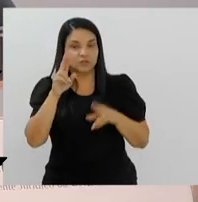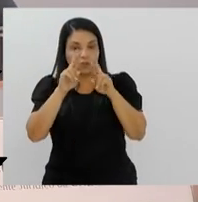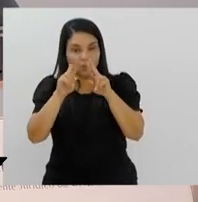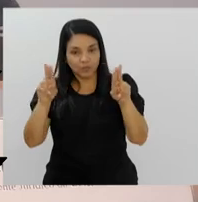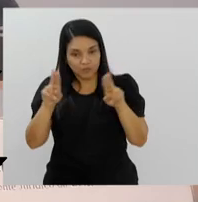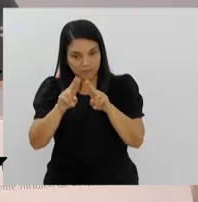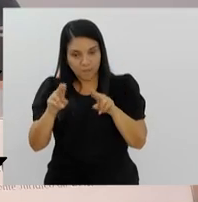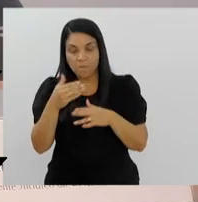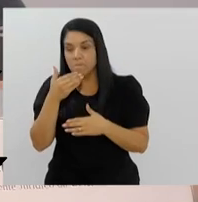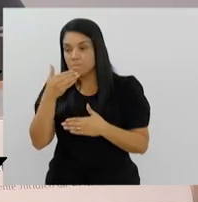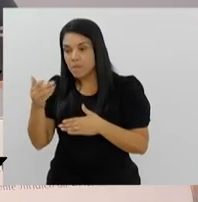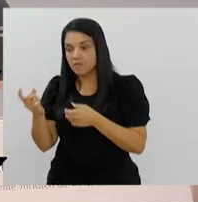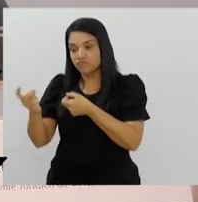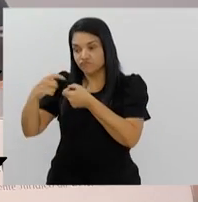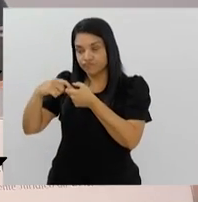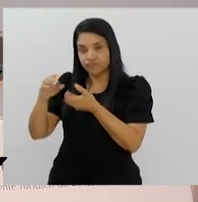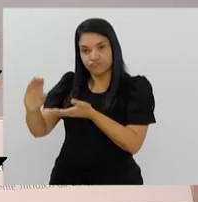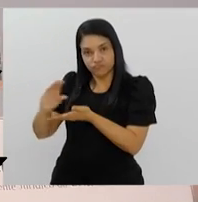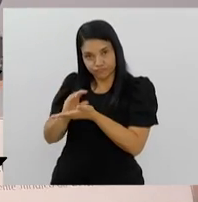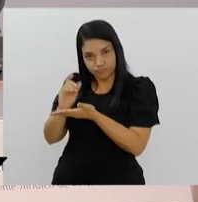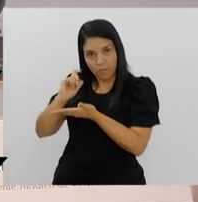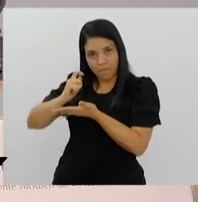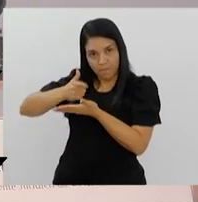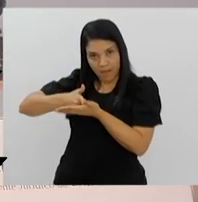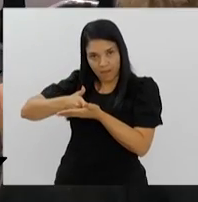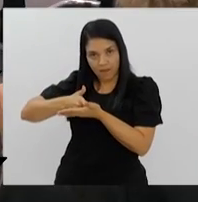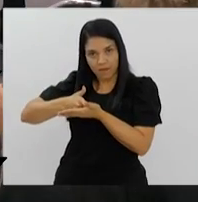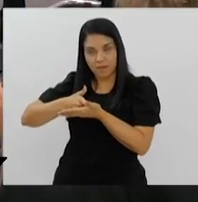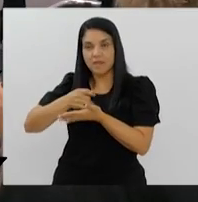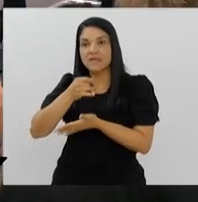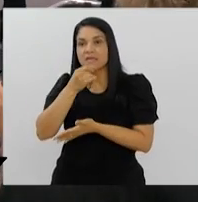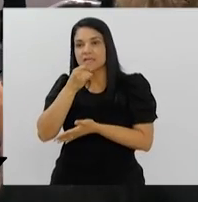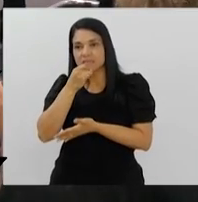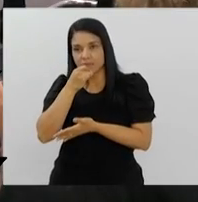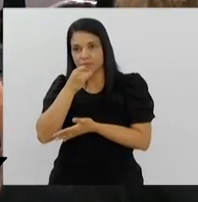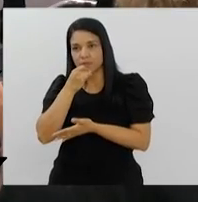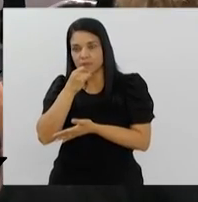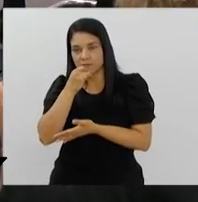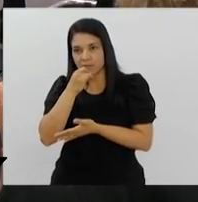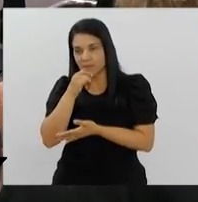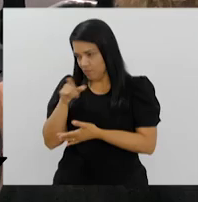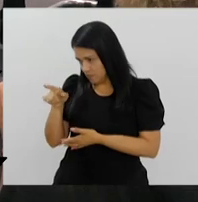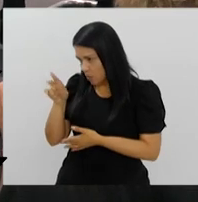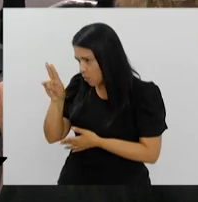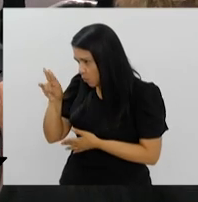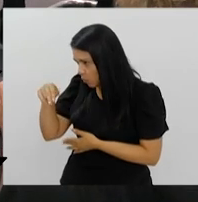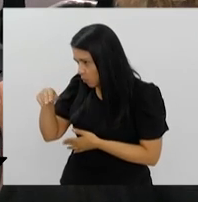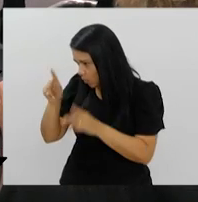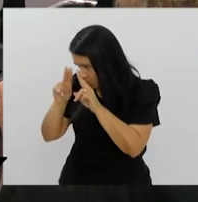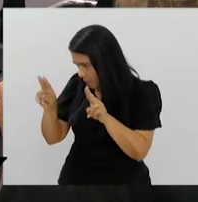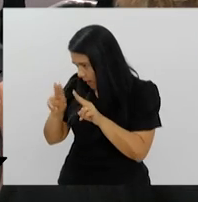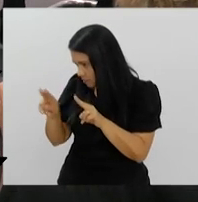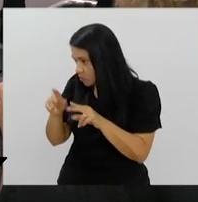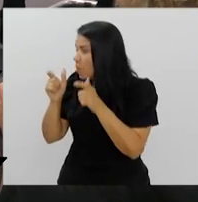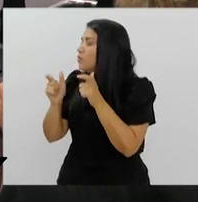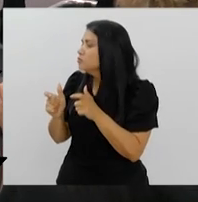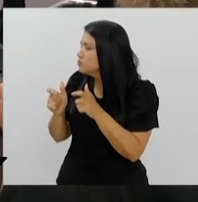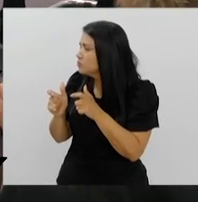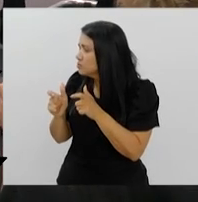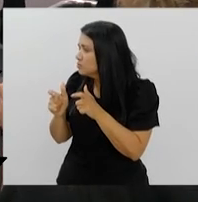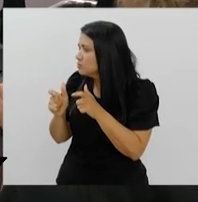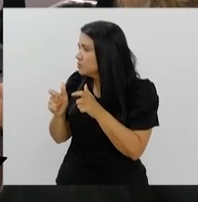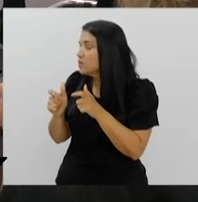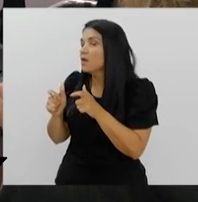respectivo de reembolso e aí você um exemplo aqui meu amigo você é Unimed isso de de onde Unimed